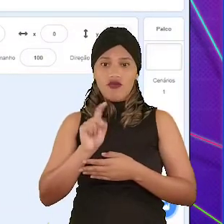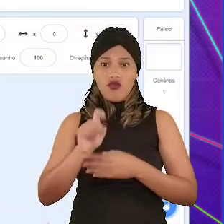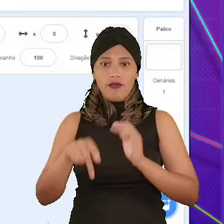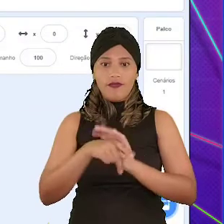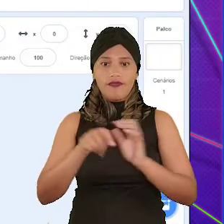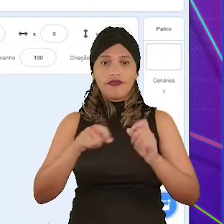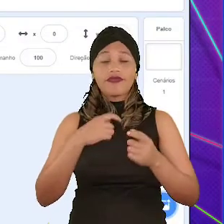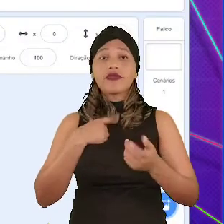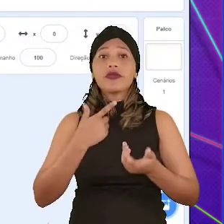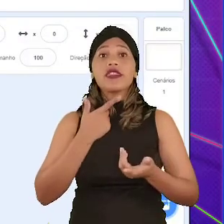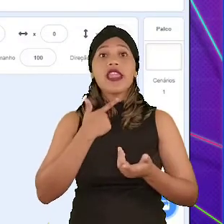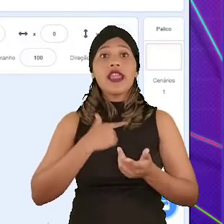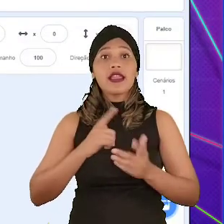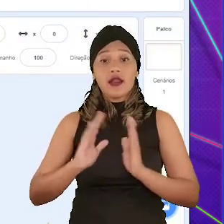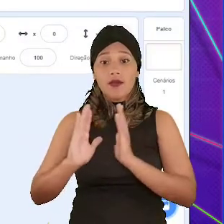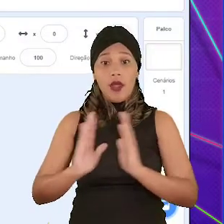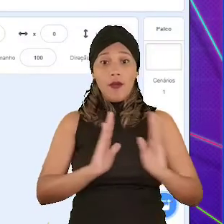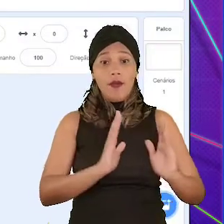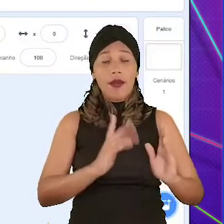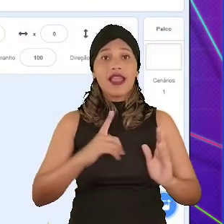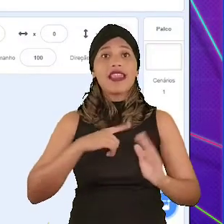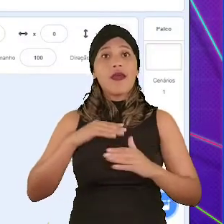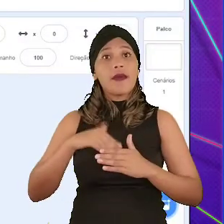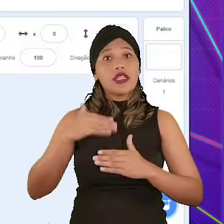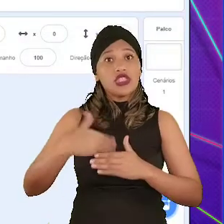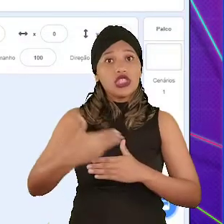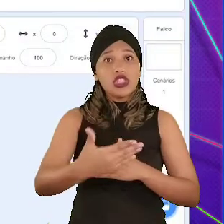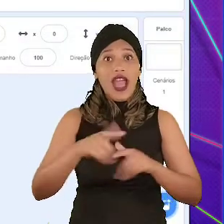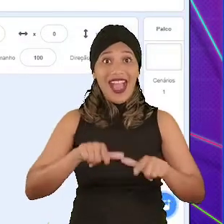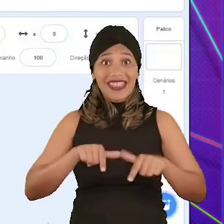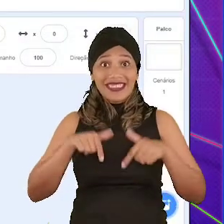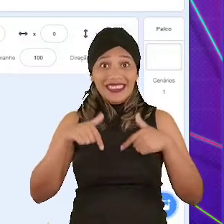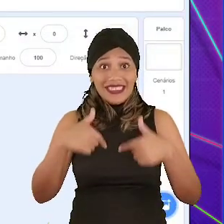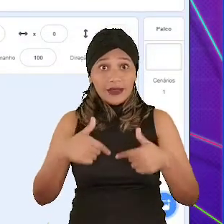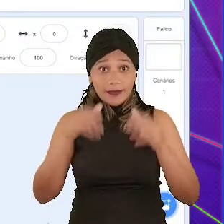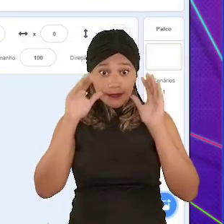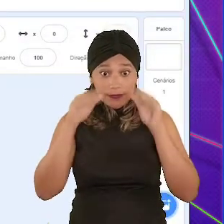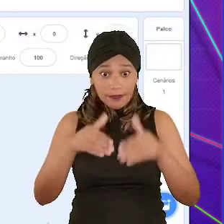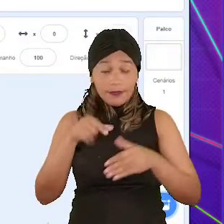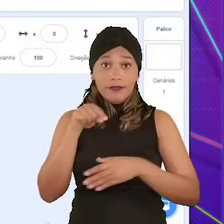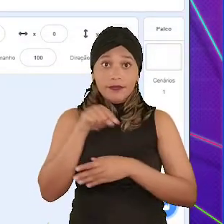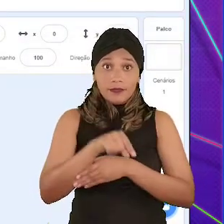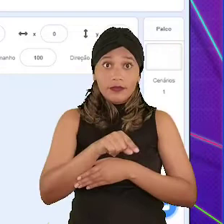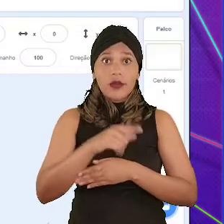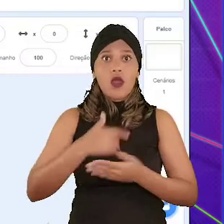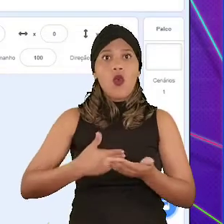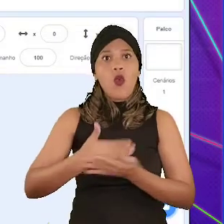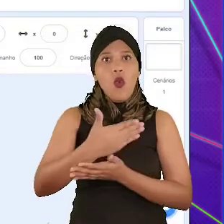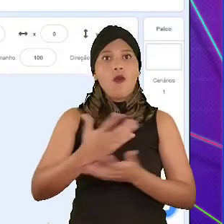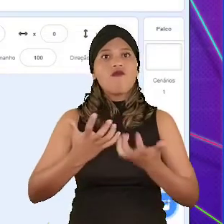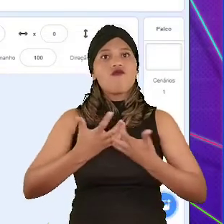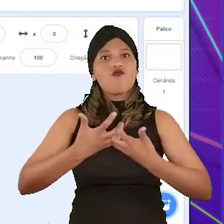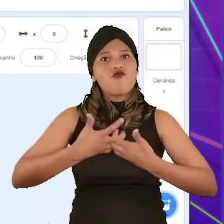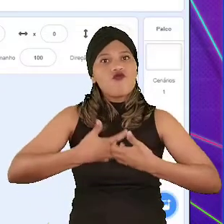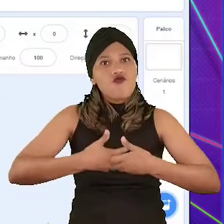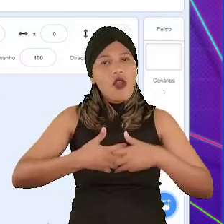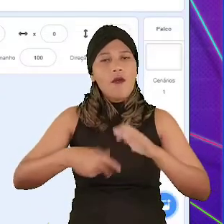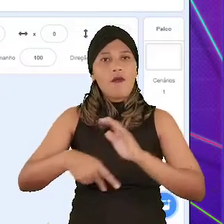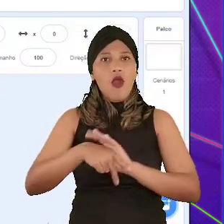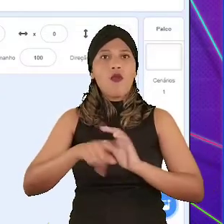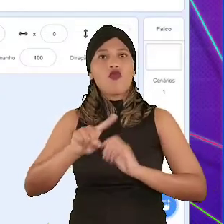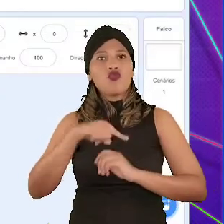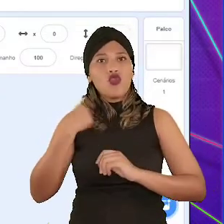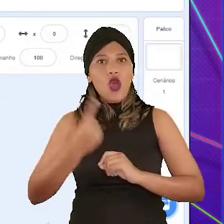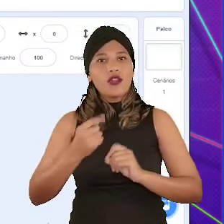quando a panela nós somos levados para onde temos esse blocos que irão a partir de uma determinada ação que está especificada nele iniciar o